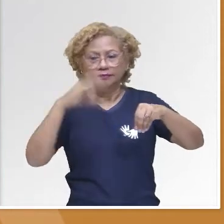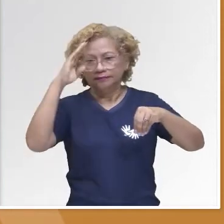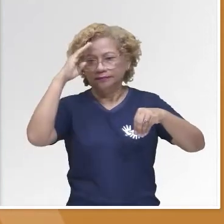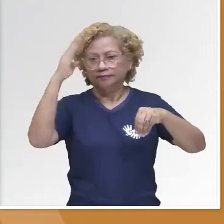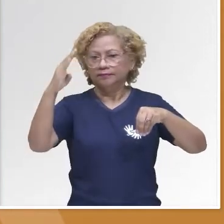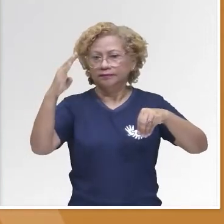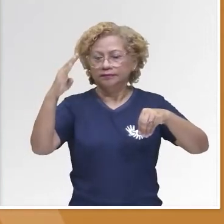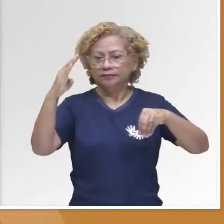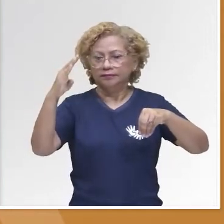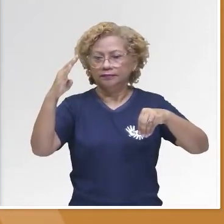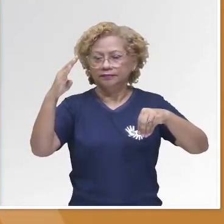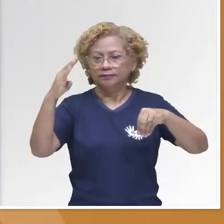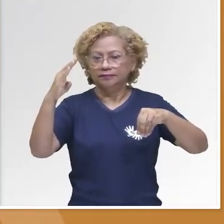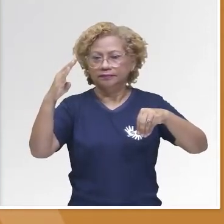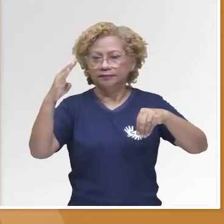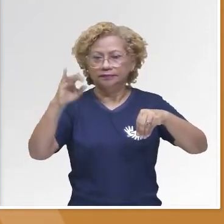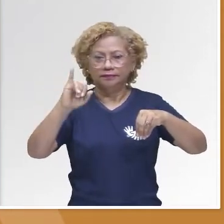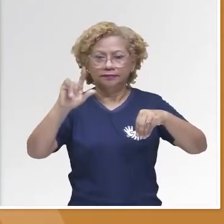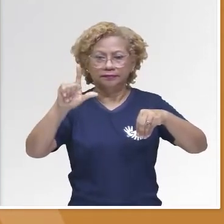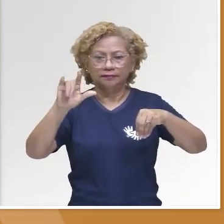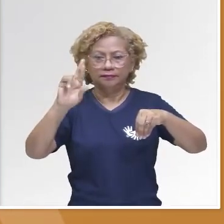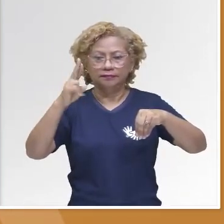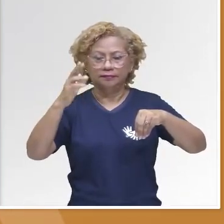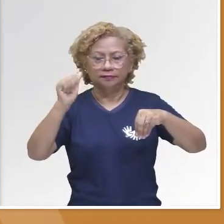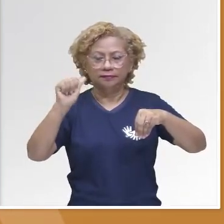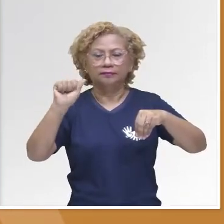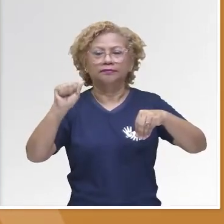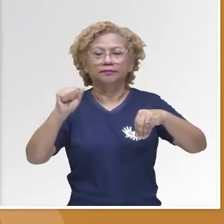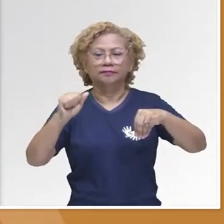principais ilhas que a gente consegue